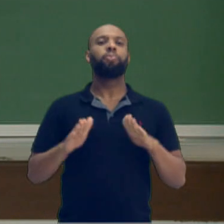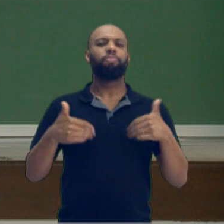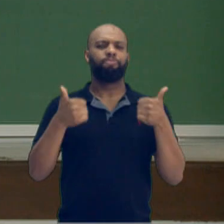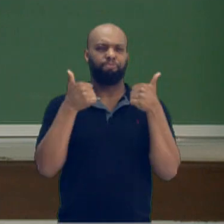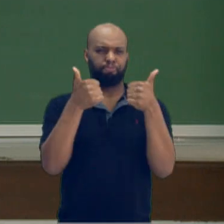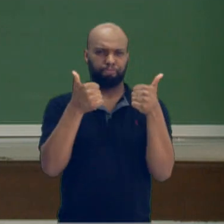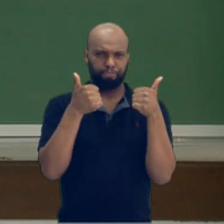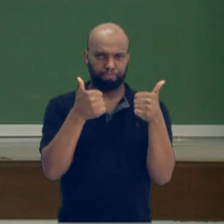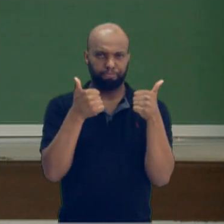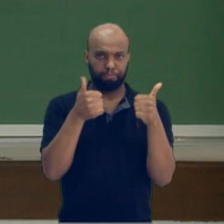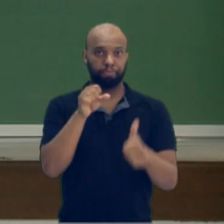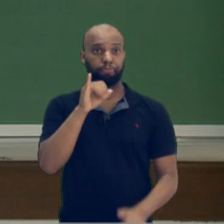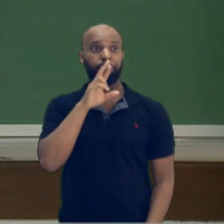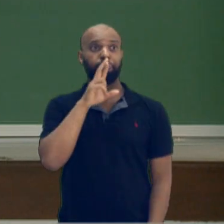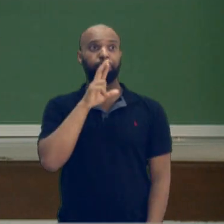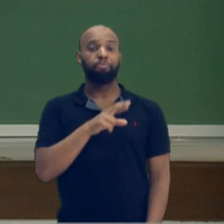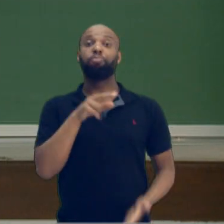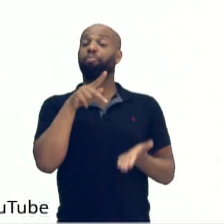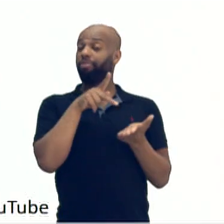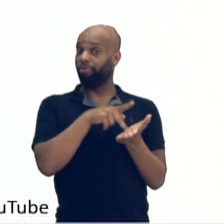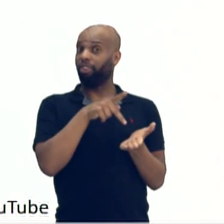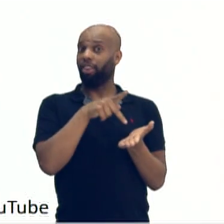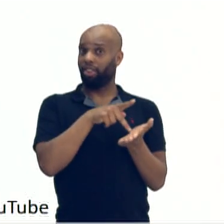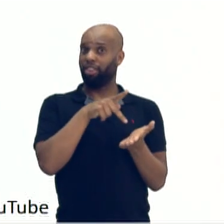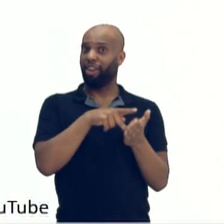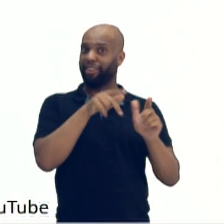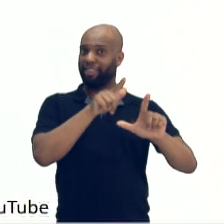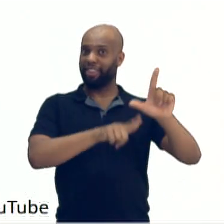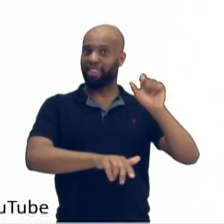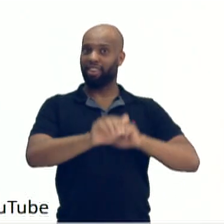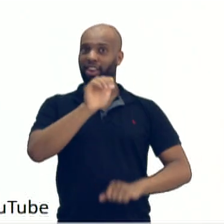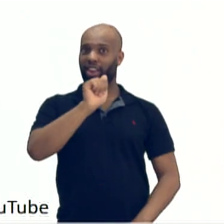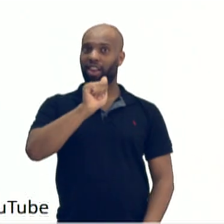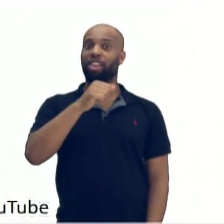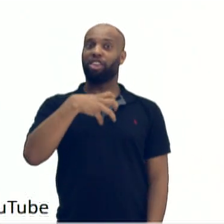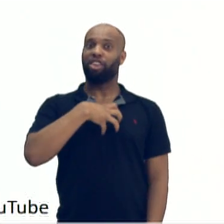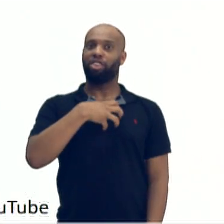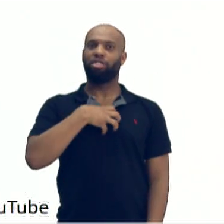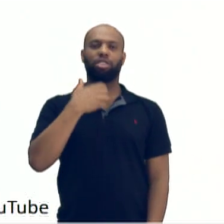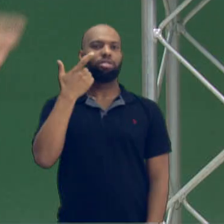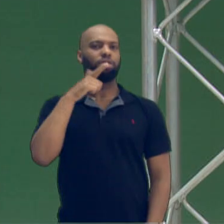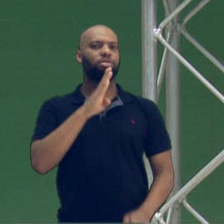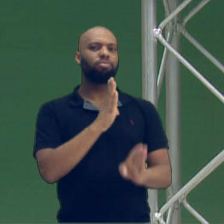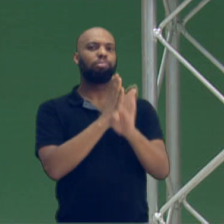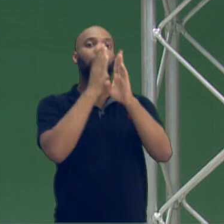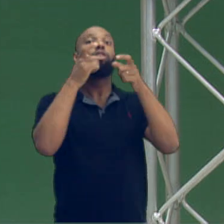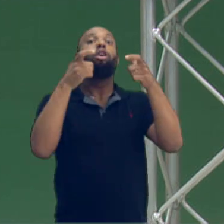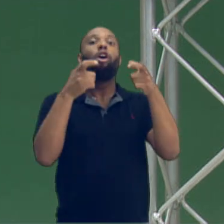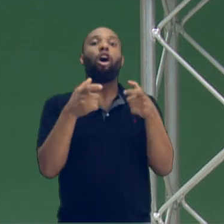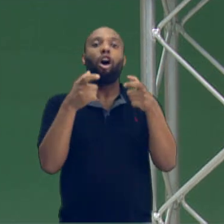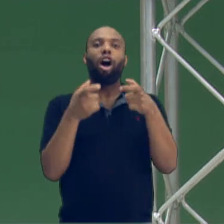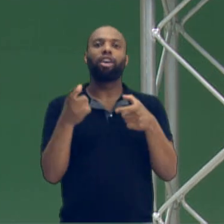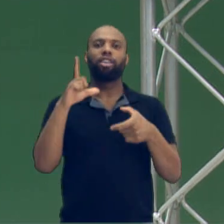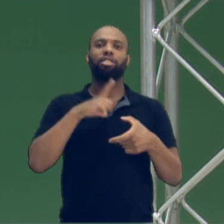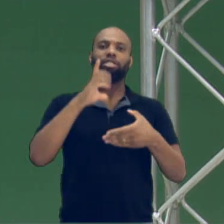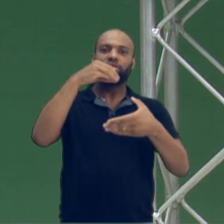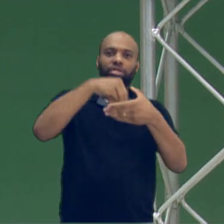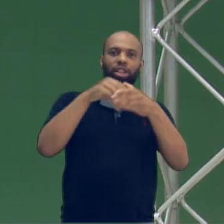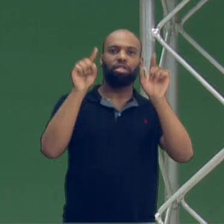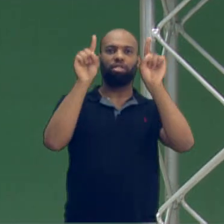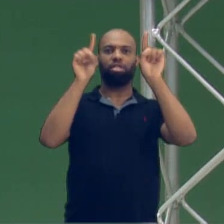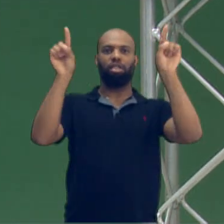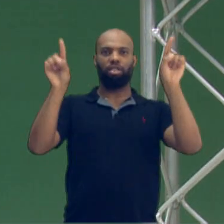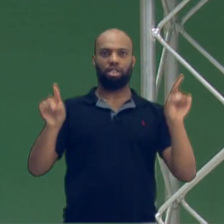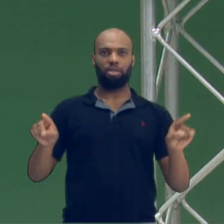Muito bem, então. Para quem respondeu? Verdadeiro, tá? Essa é a forma da gente descobrir a posição do elemento dentro da nossa